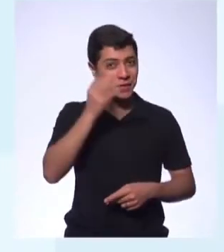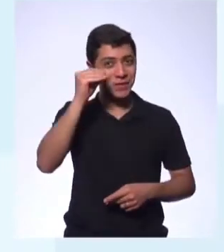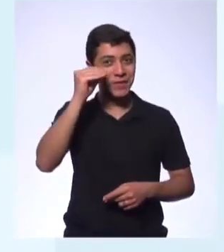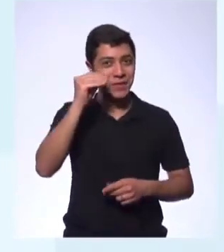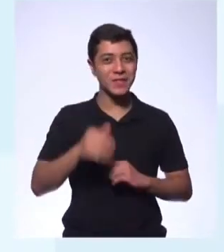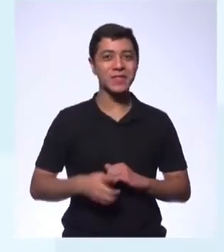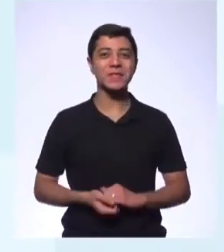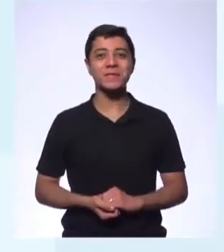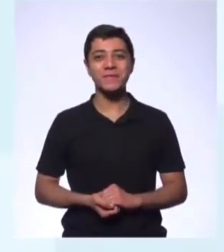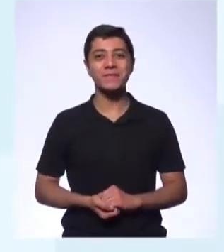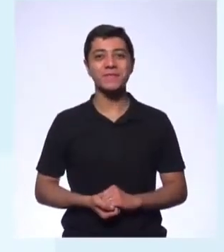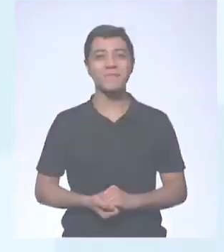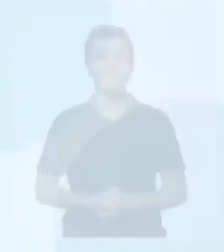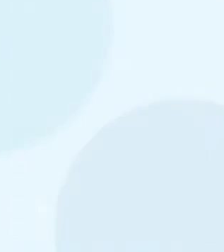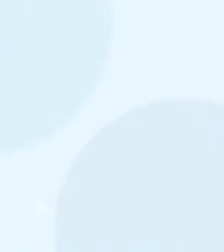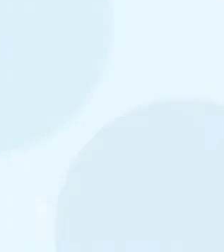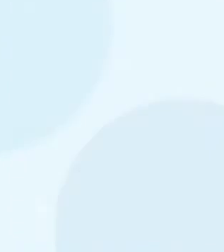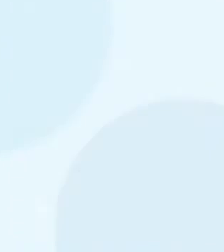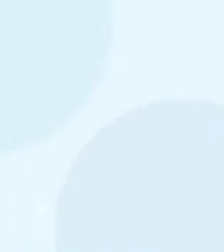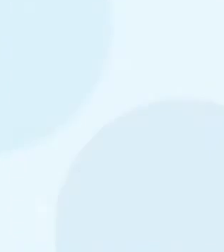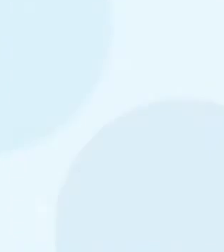curiosíssimos.